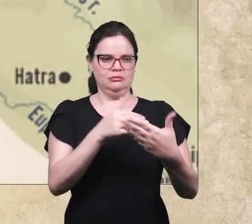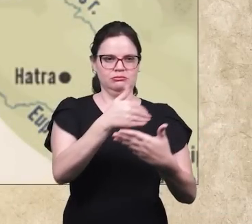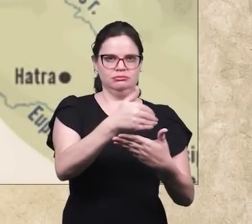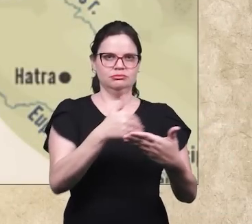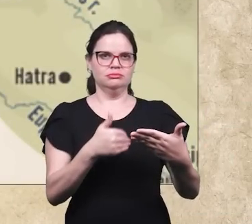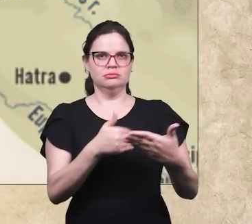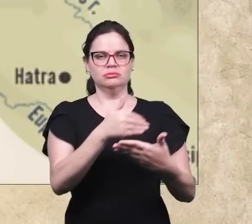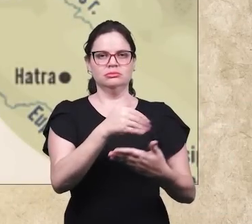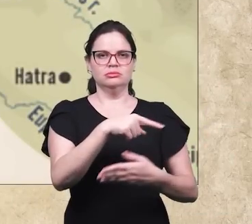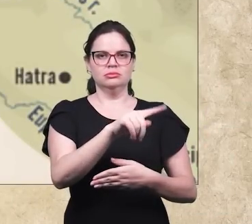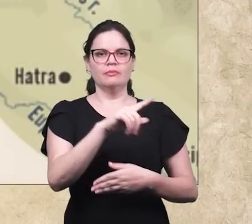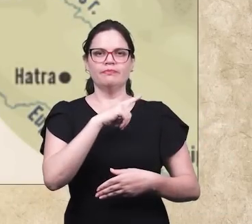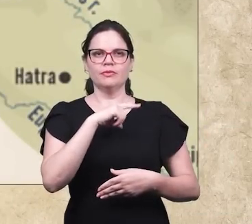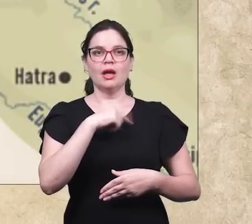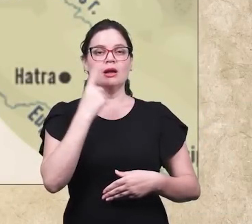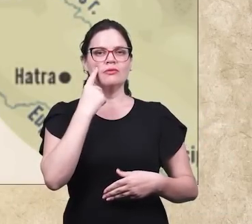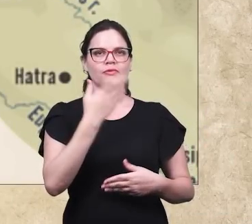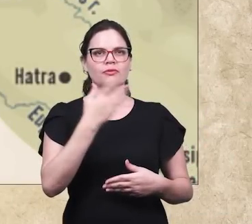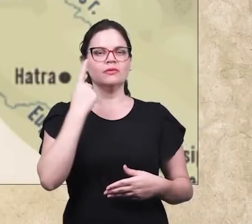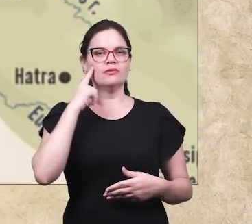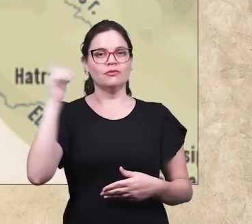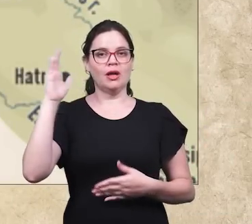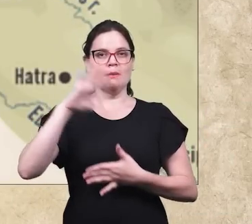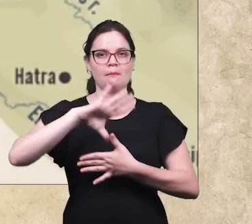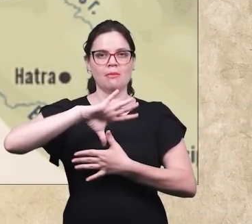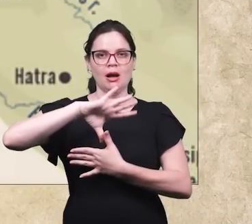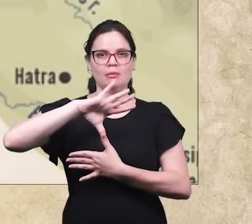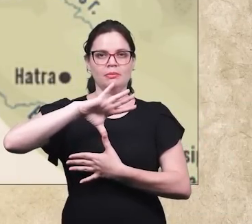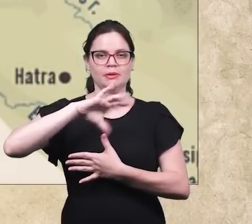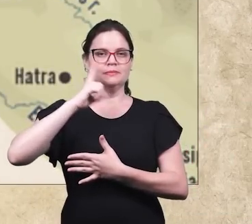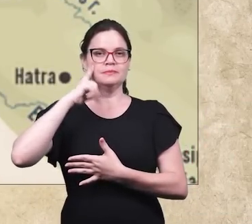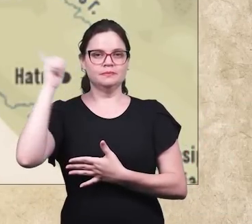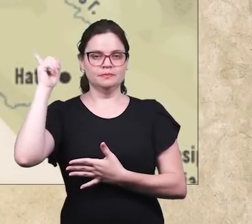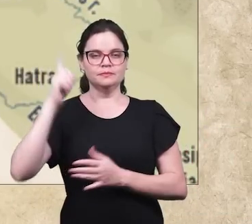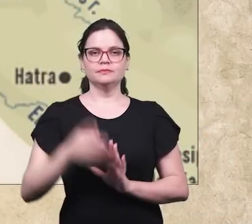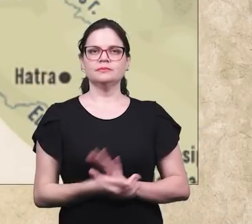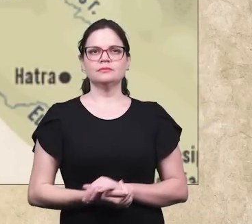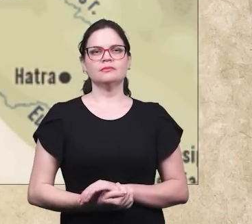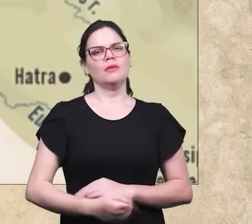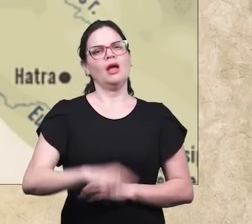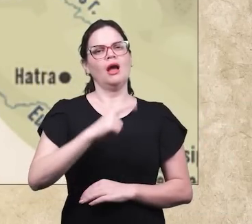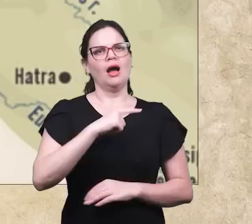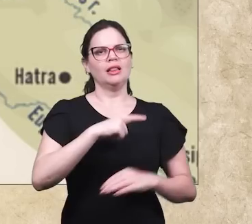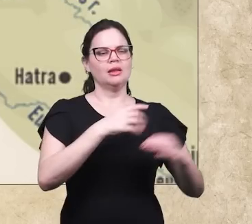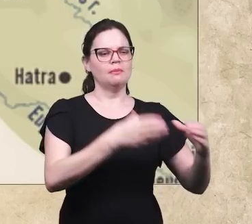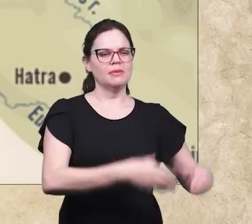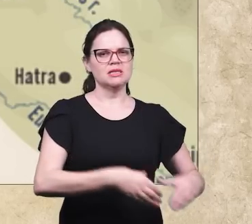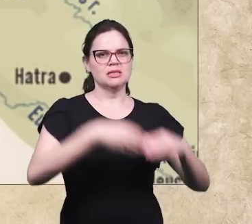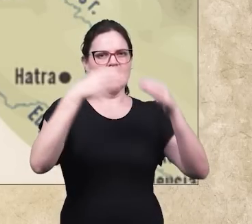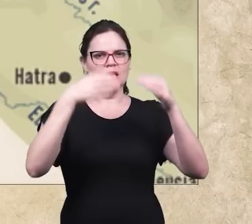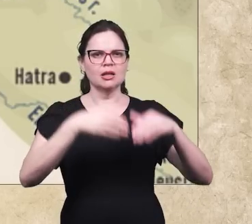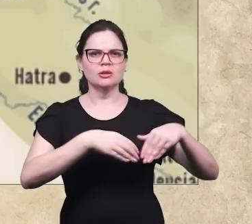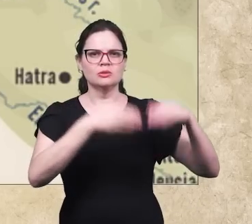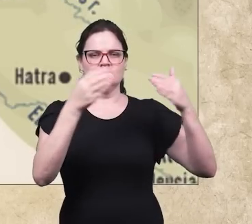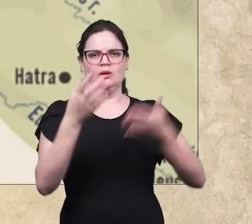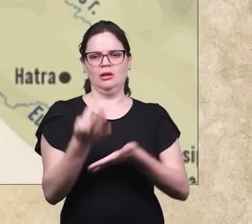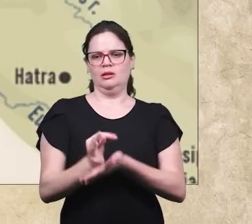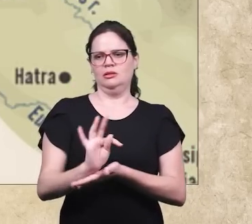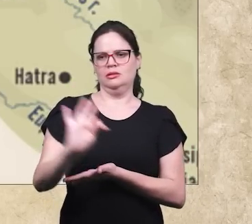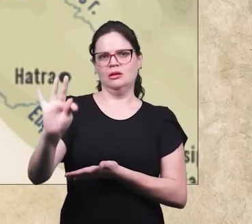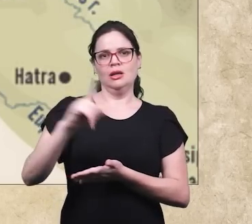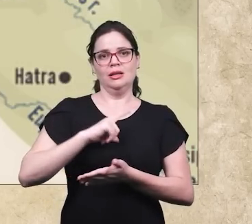lado ali grande que estão vendo aí no mapa, então vê ali Macedônia, Tessalônica,